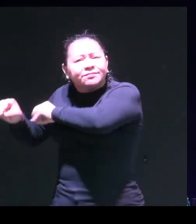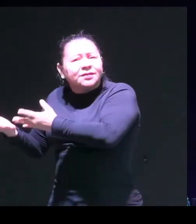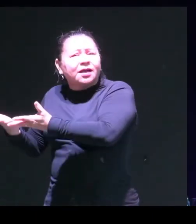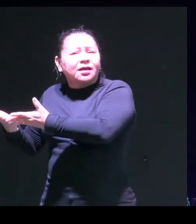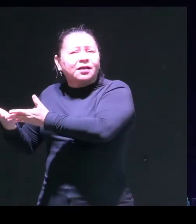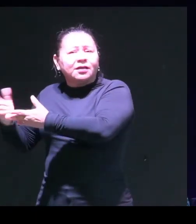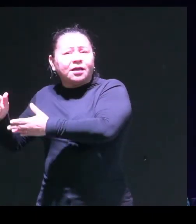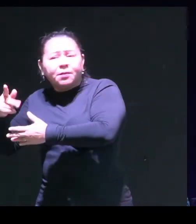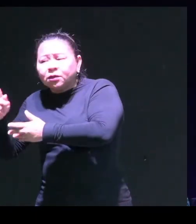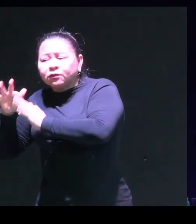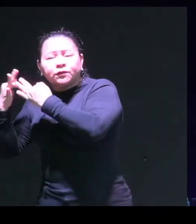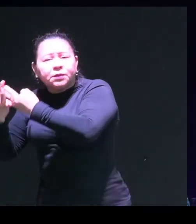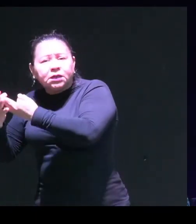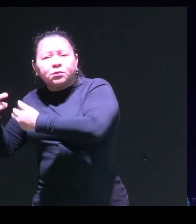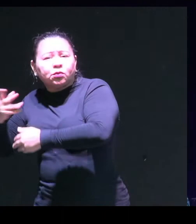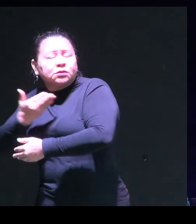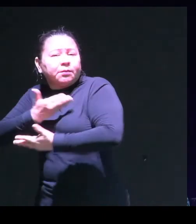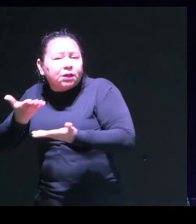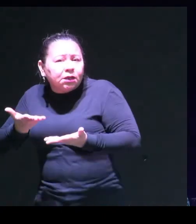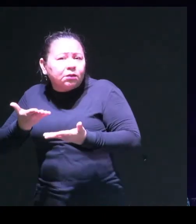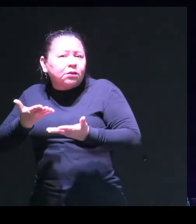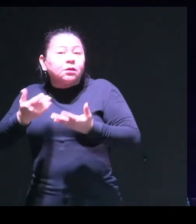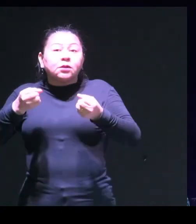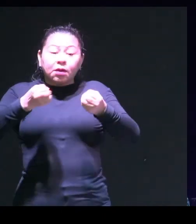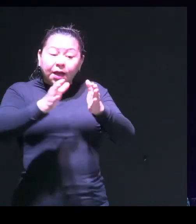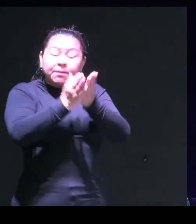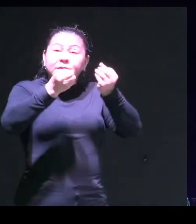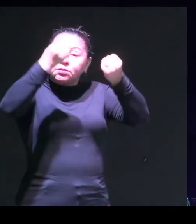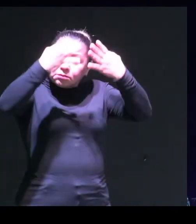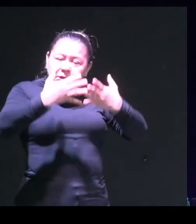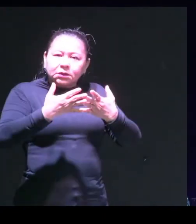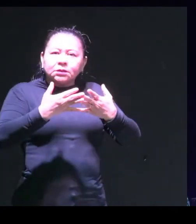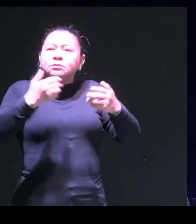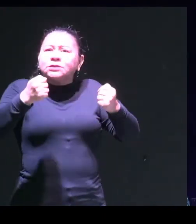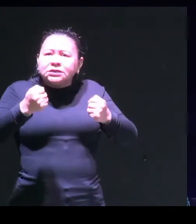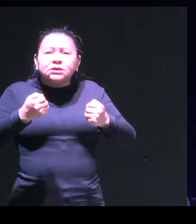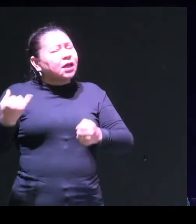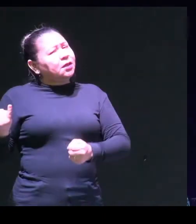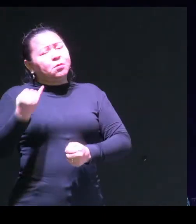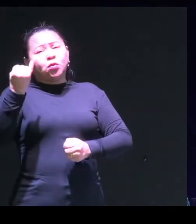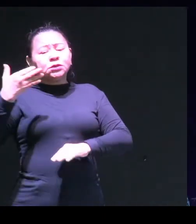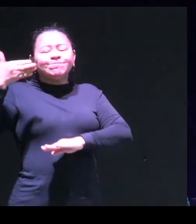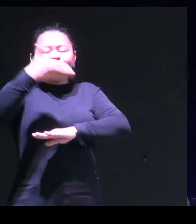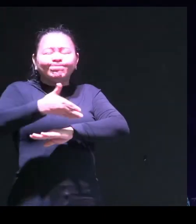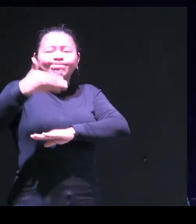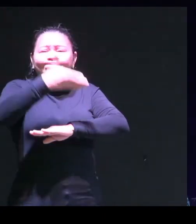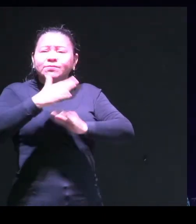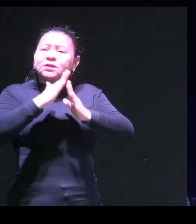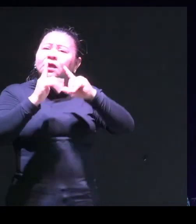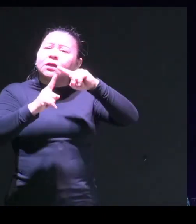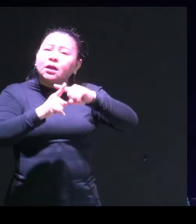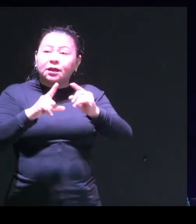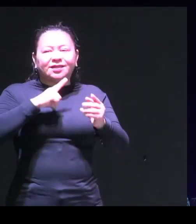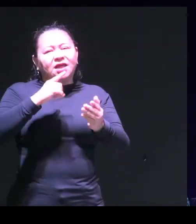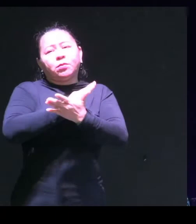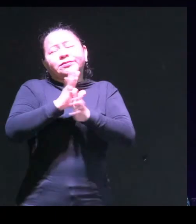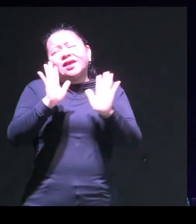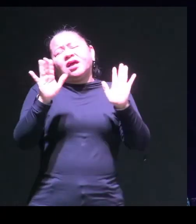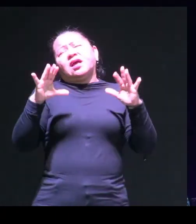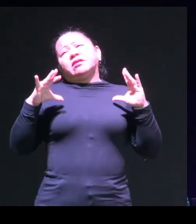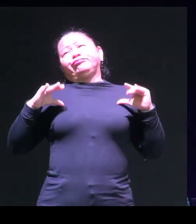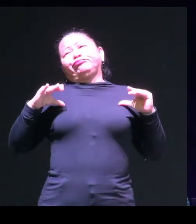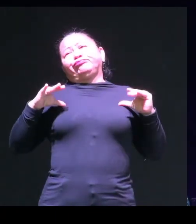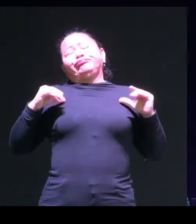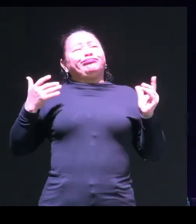hora da gente se unir. A Bíblia fala em Hebreus, não deixe de congregar, como é o costume de alguns. Tem muita gente